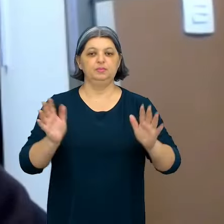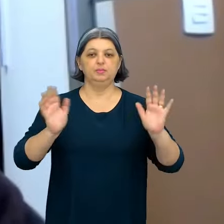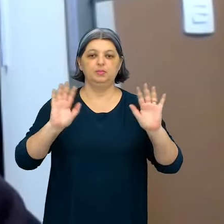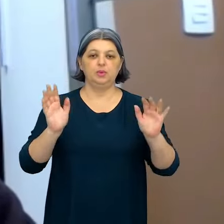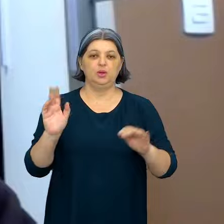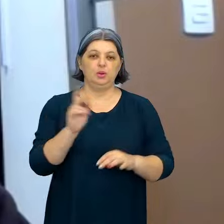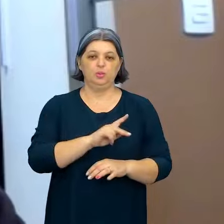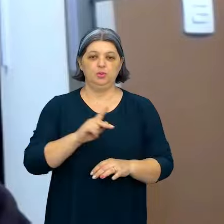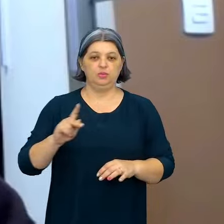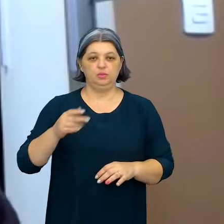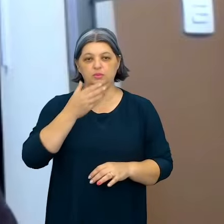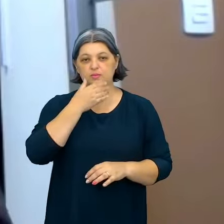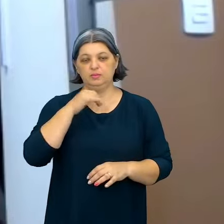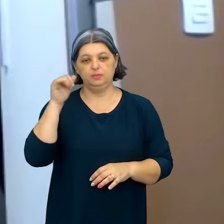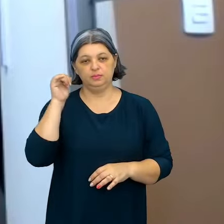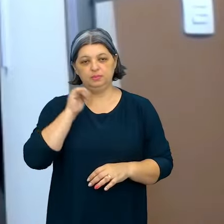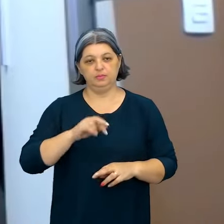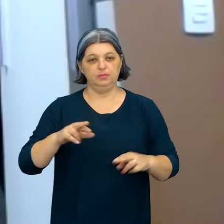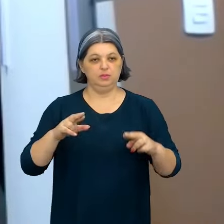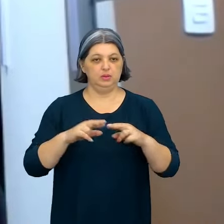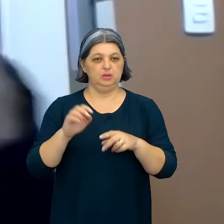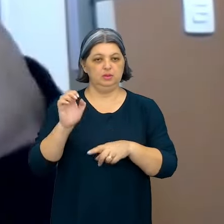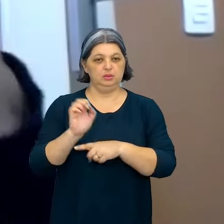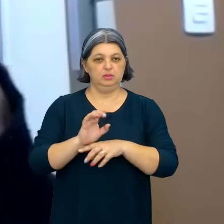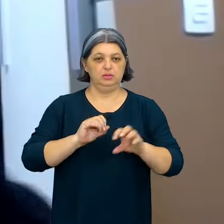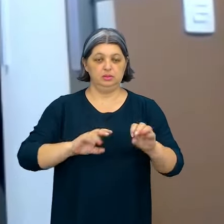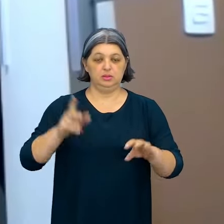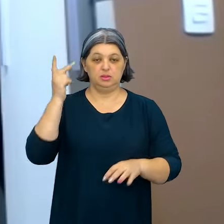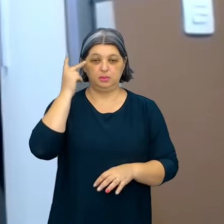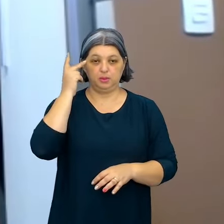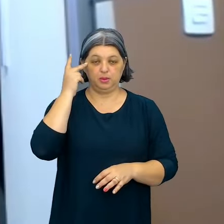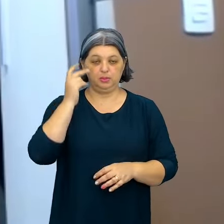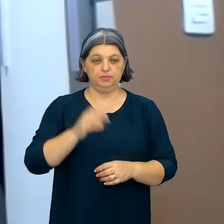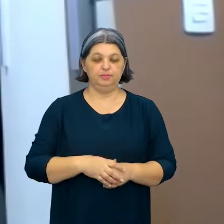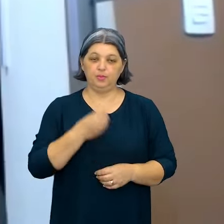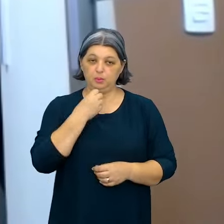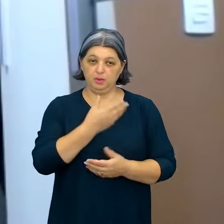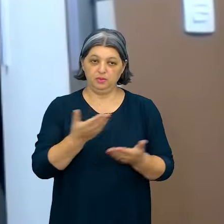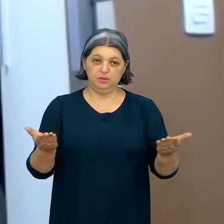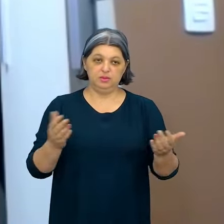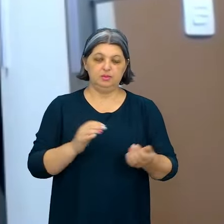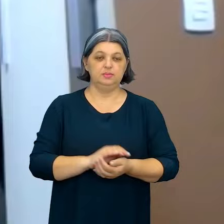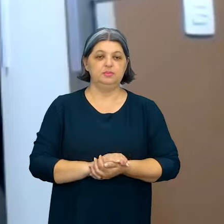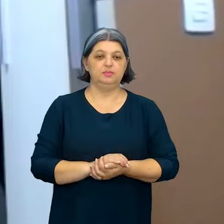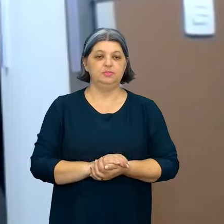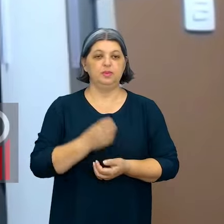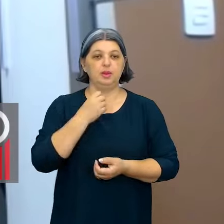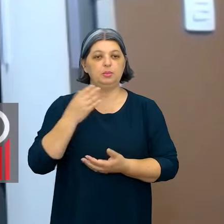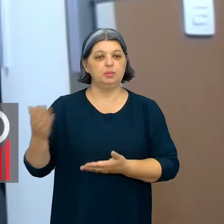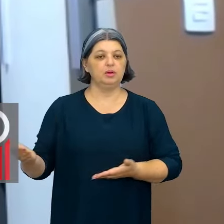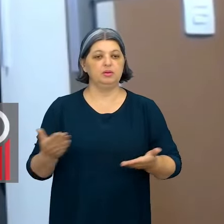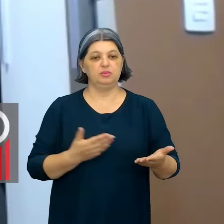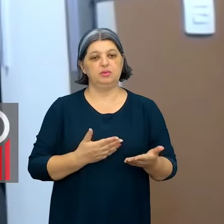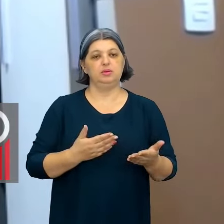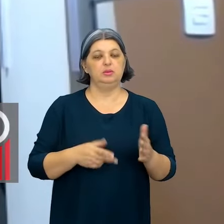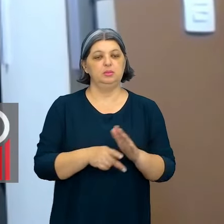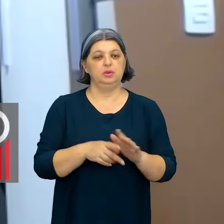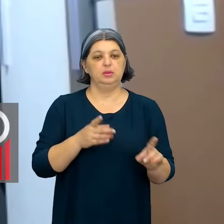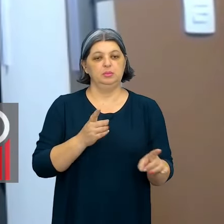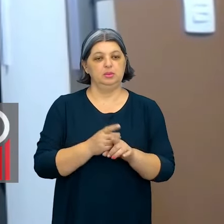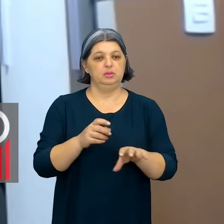Olá, professores, professoras da Rede Estadual de Ensino de São Paulo, tudo bem com vocês? Sejam bem-vindos ao nosso encontro formativo